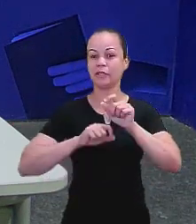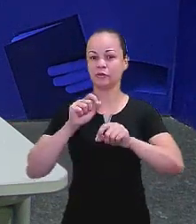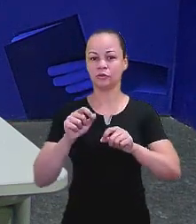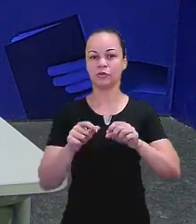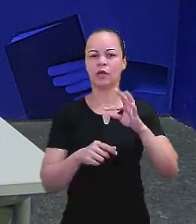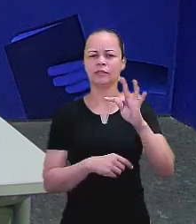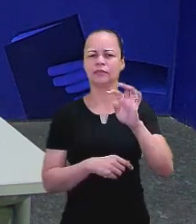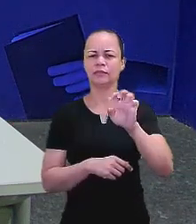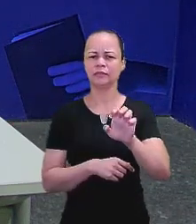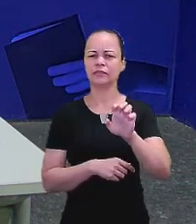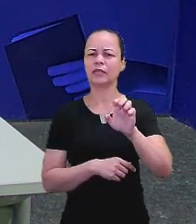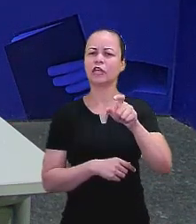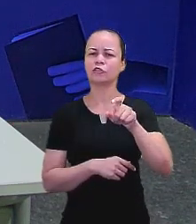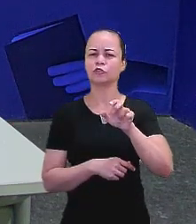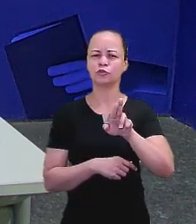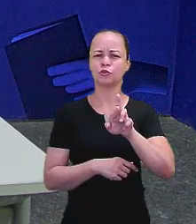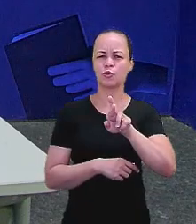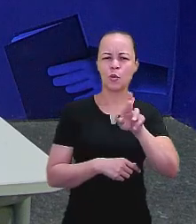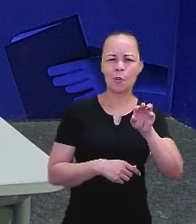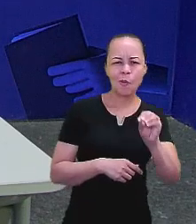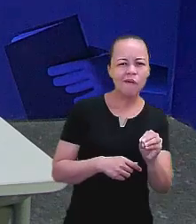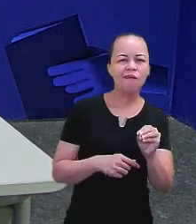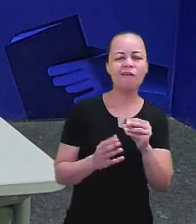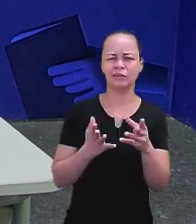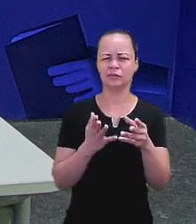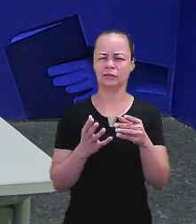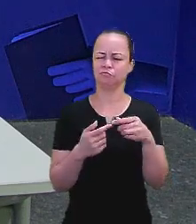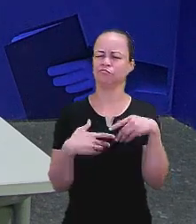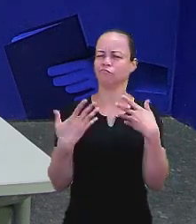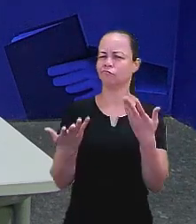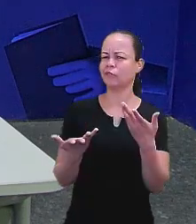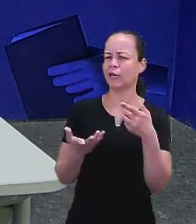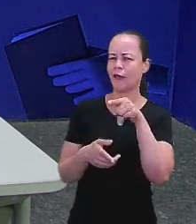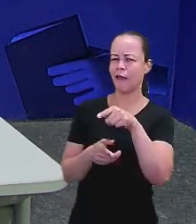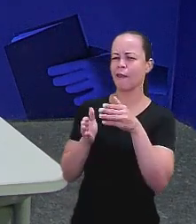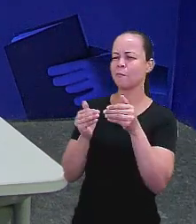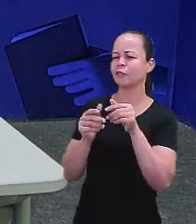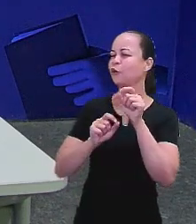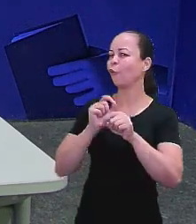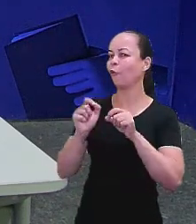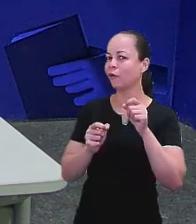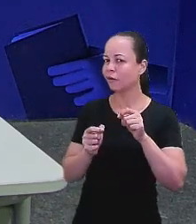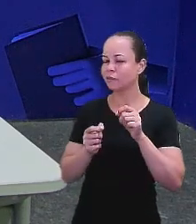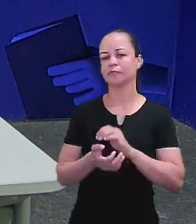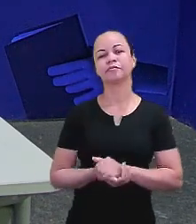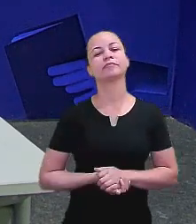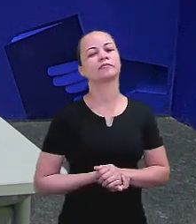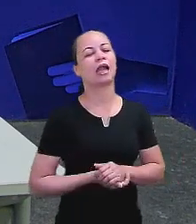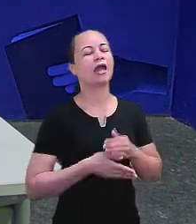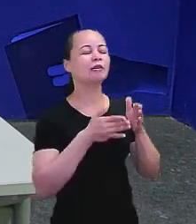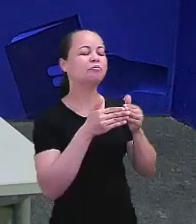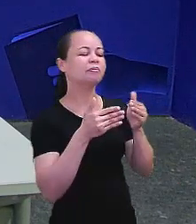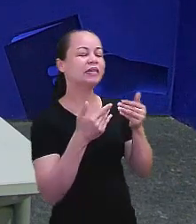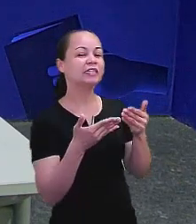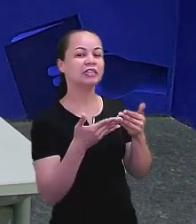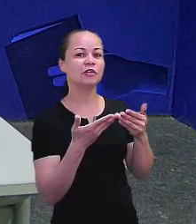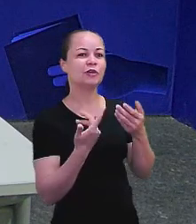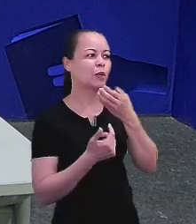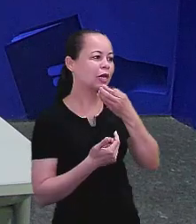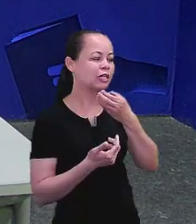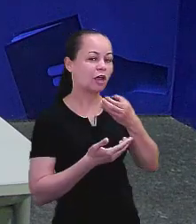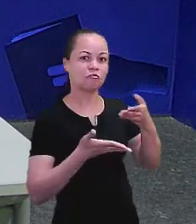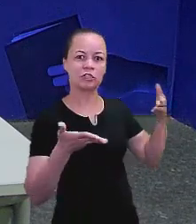E o que será que ele pediu? Ah, ele pediu que o Natal fosse